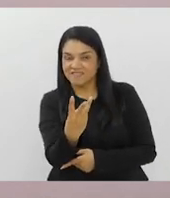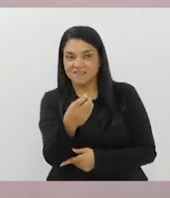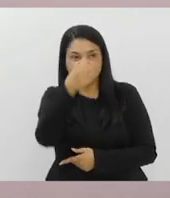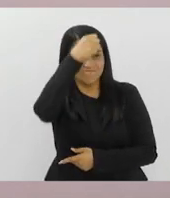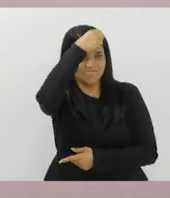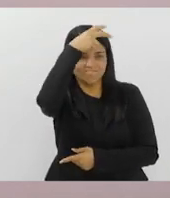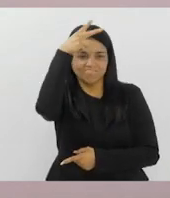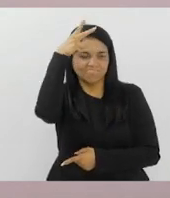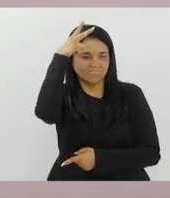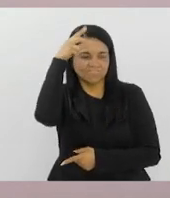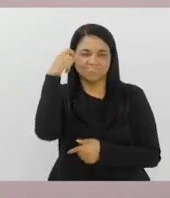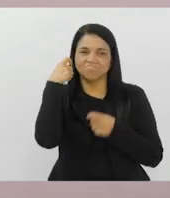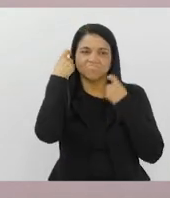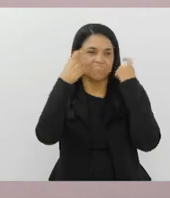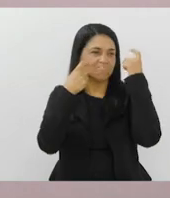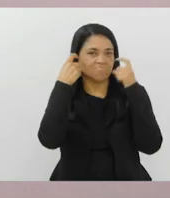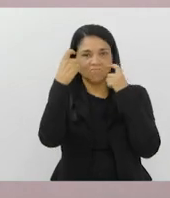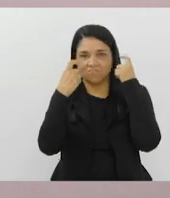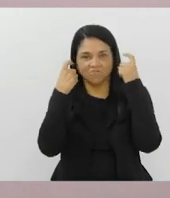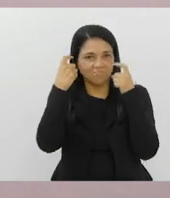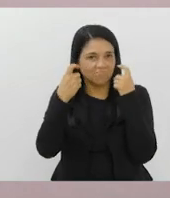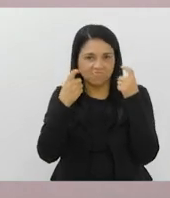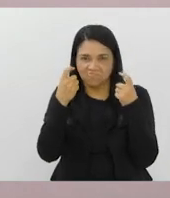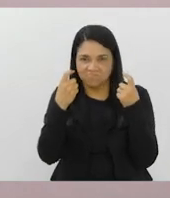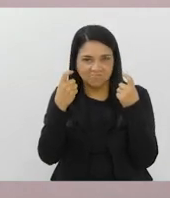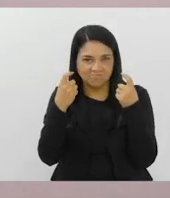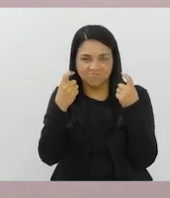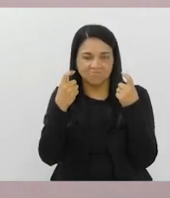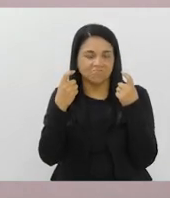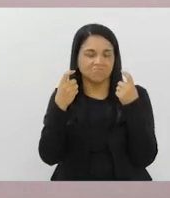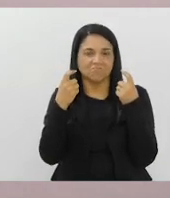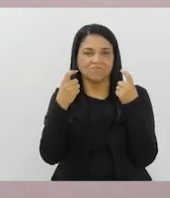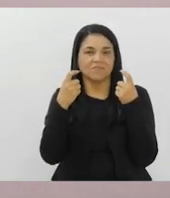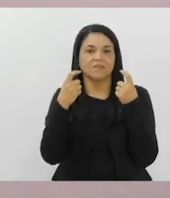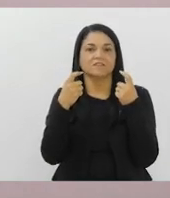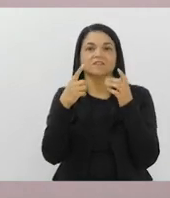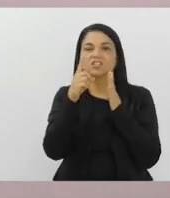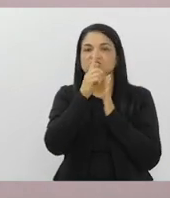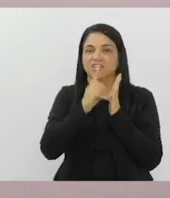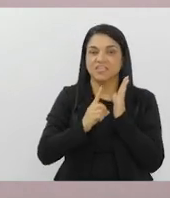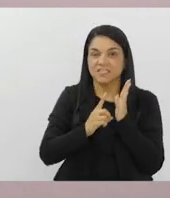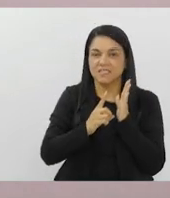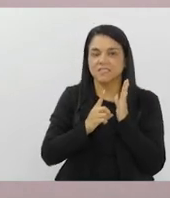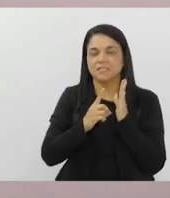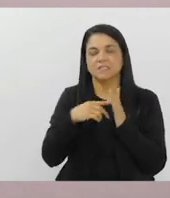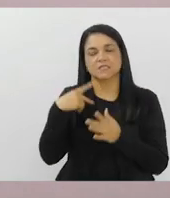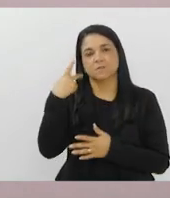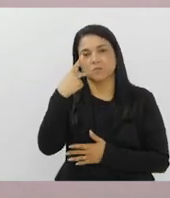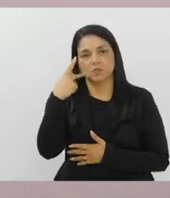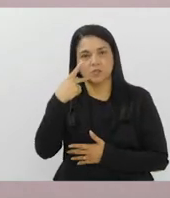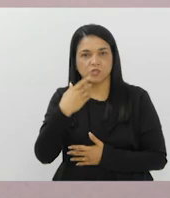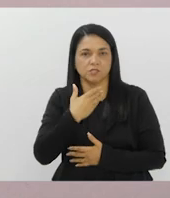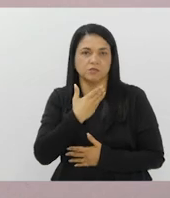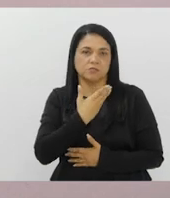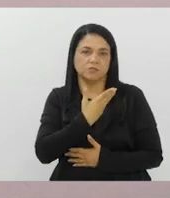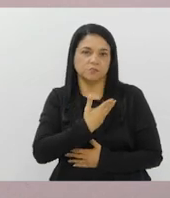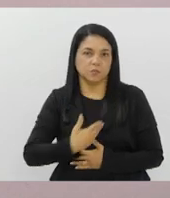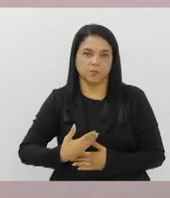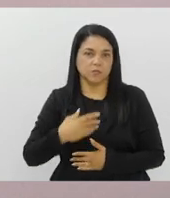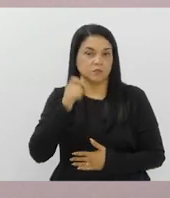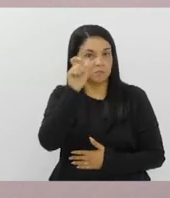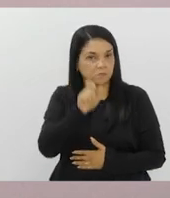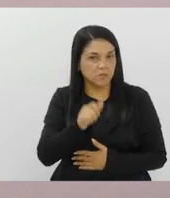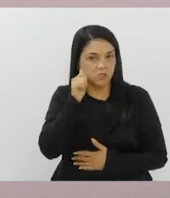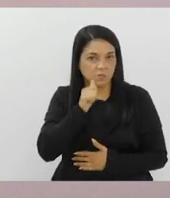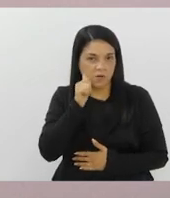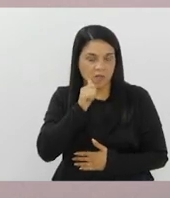ocupam necessariamente das diretrizes e políticas para as mulheres e pessoas que gestam. Então,